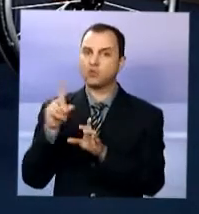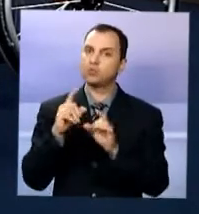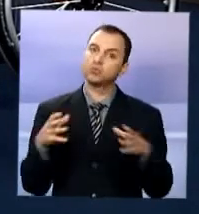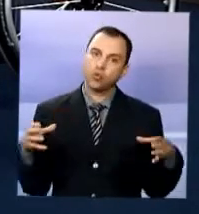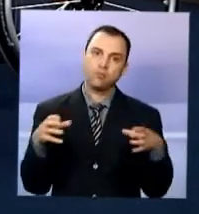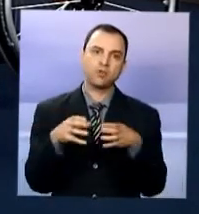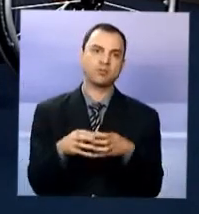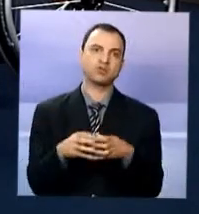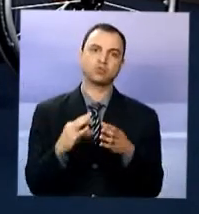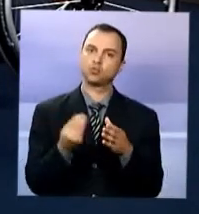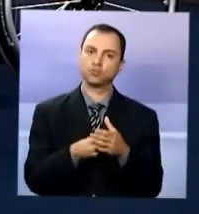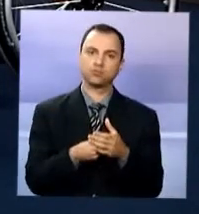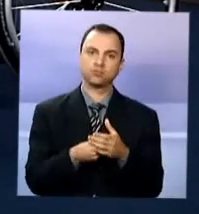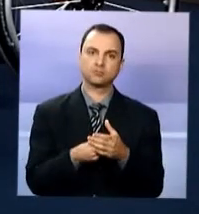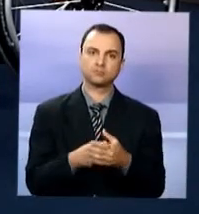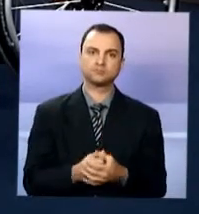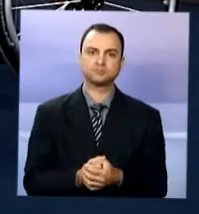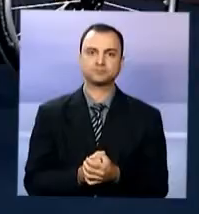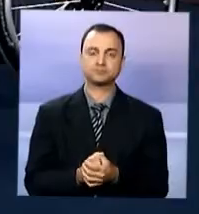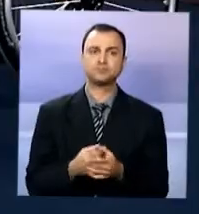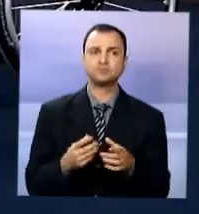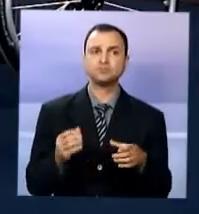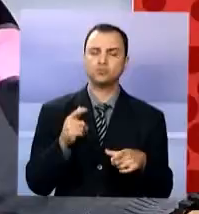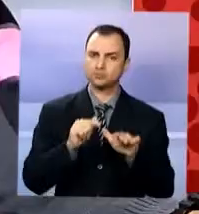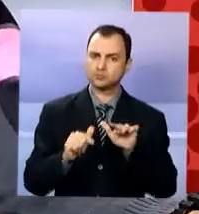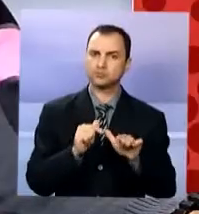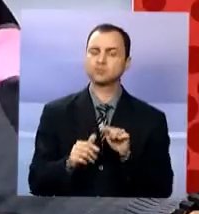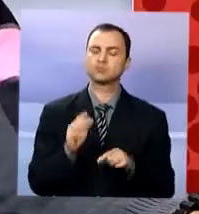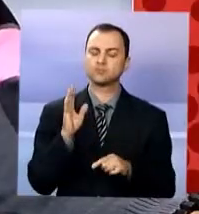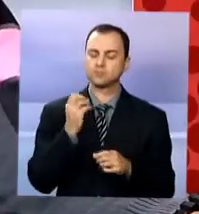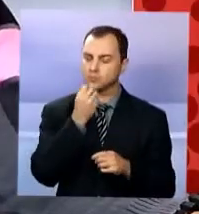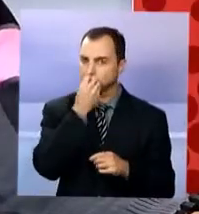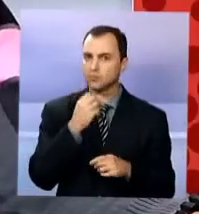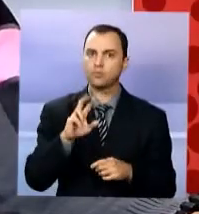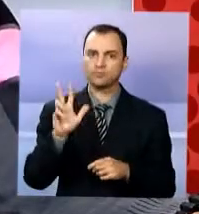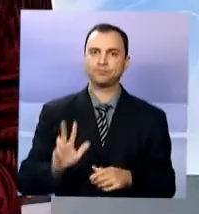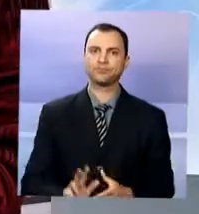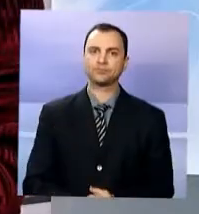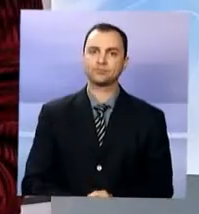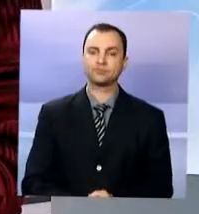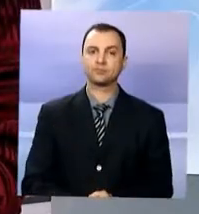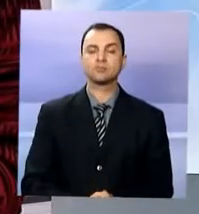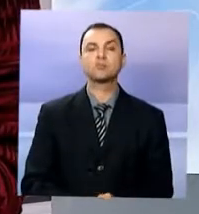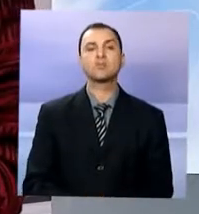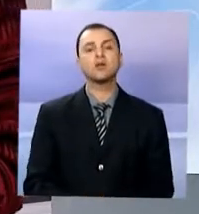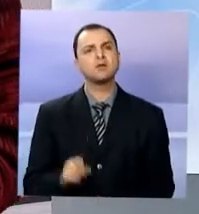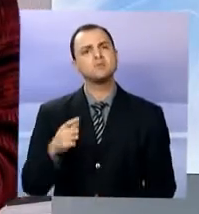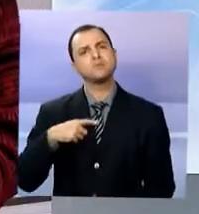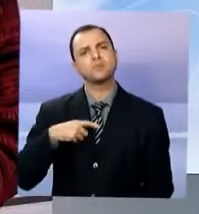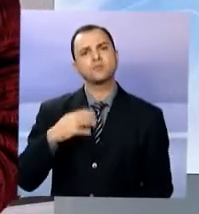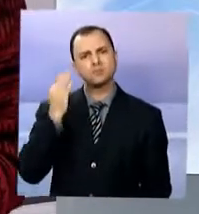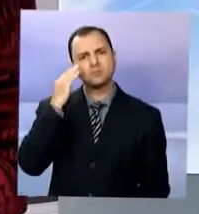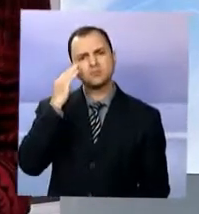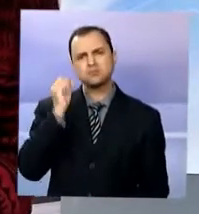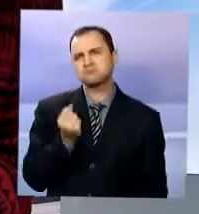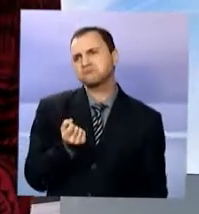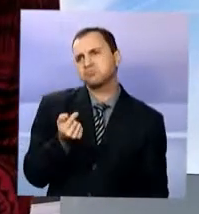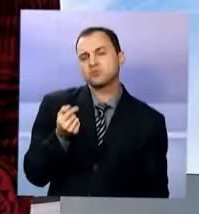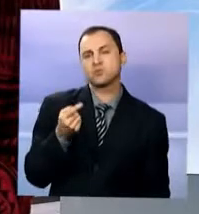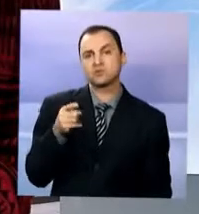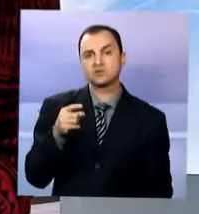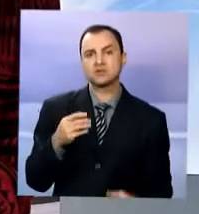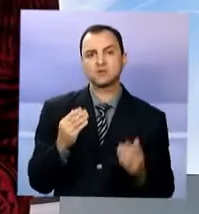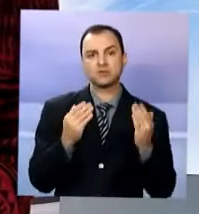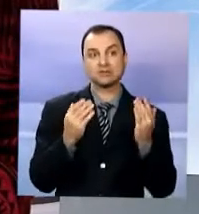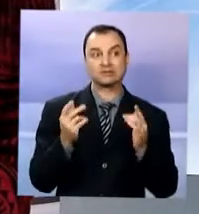não a gente complementos com as terapias convencionais um trabalho que é muito muito valorizante e ampliando um pouco né você